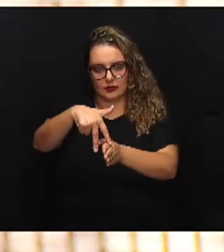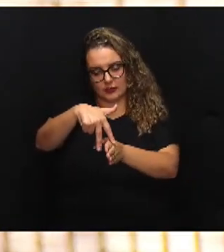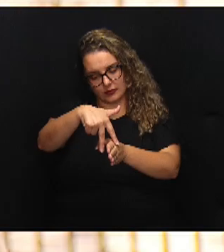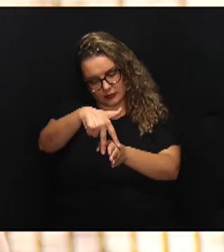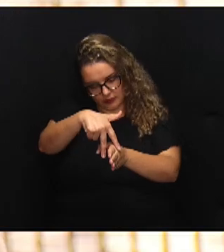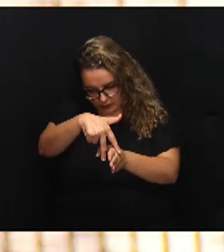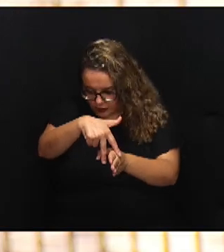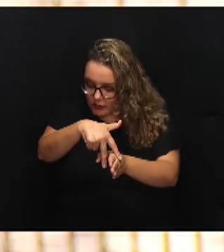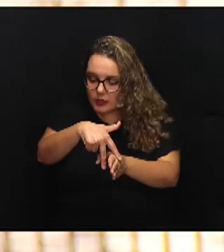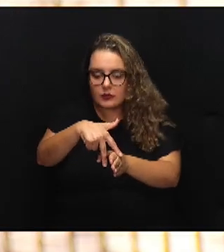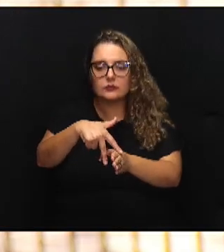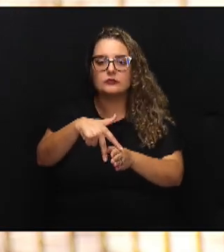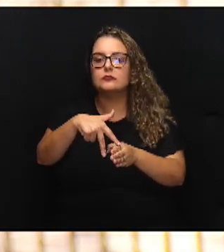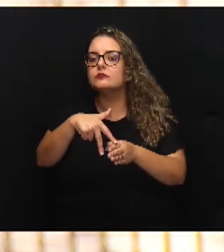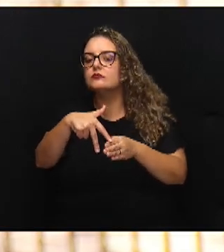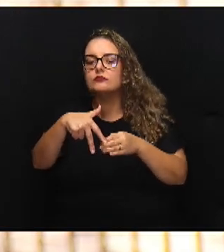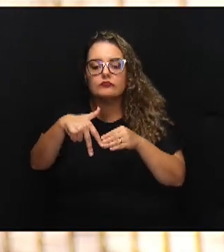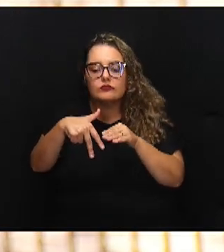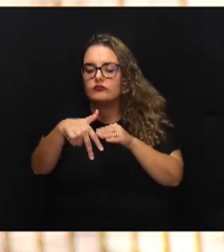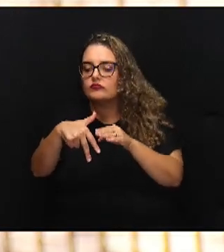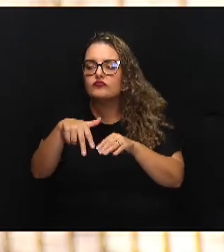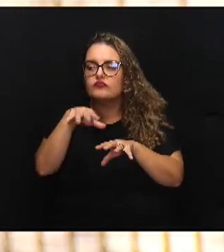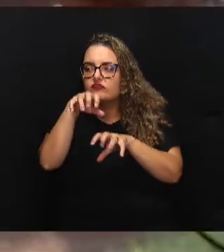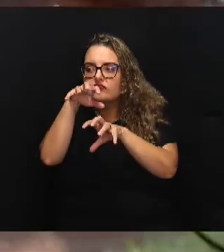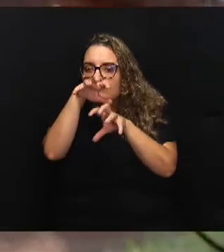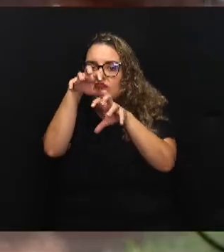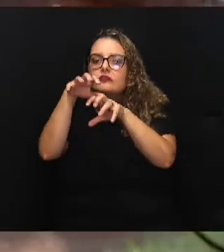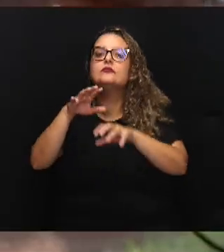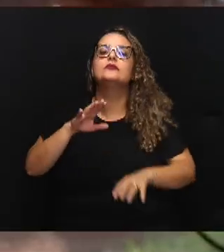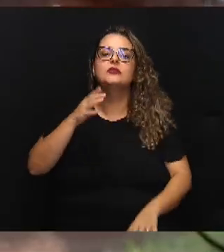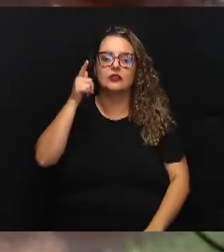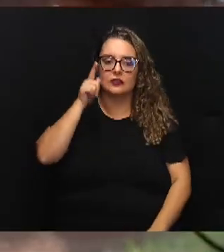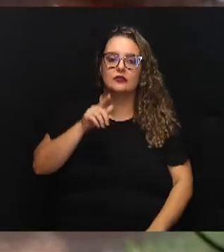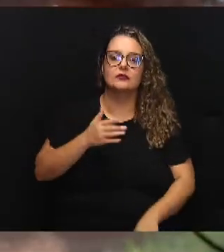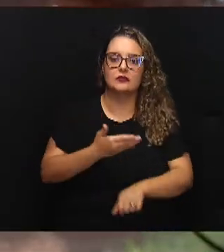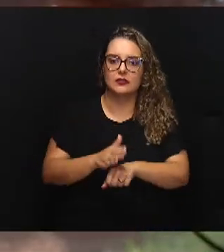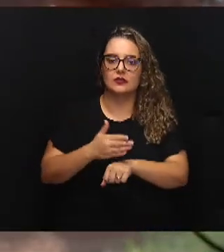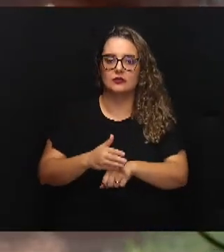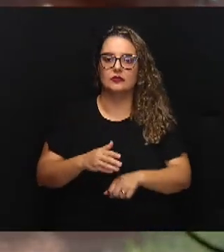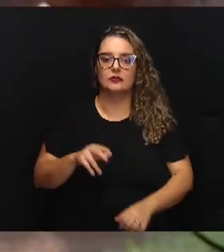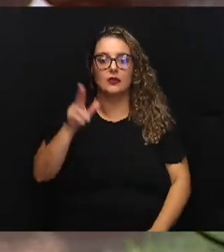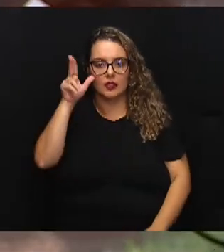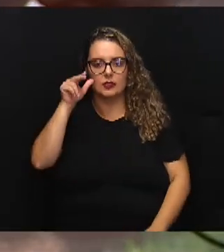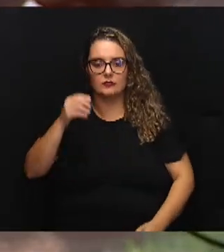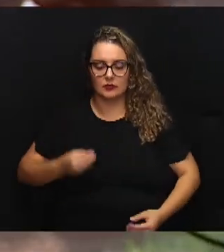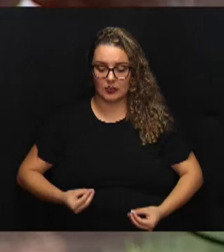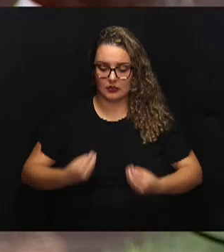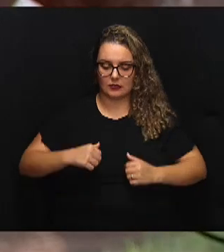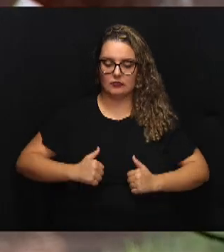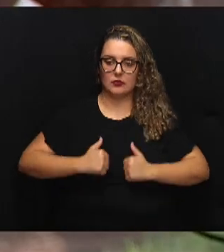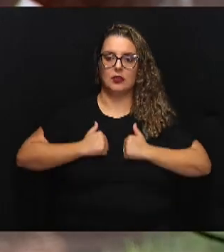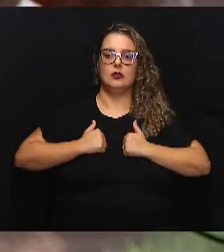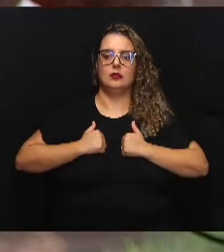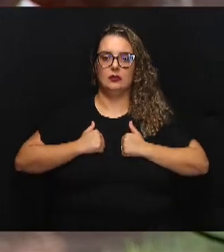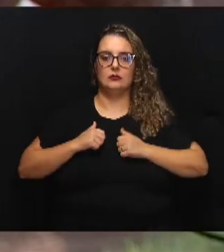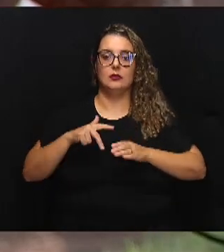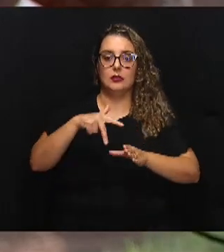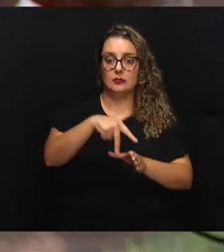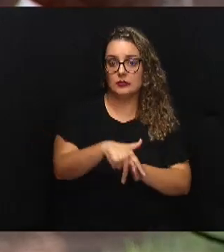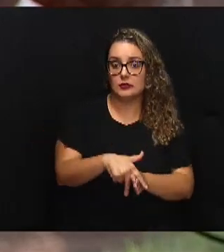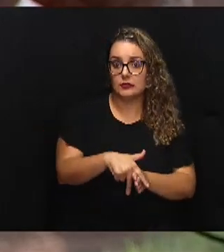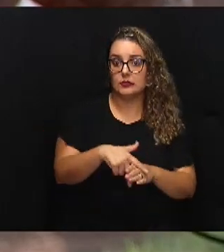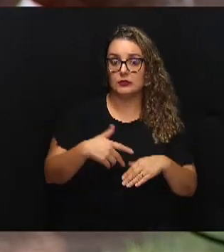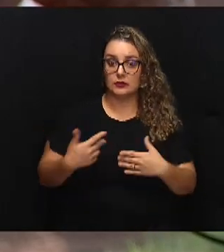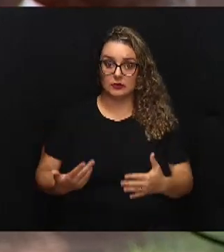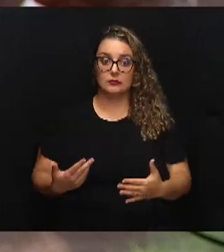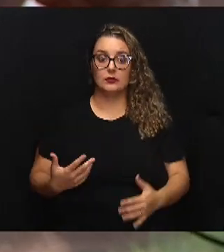para sentir o cheiro do praticante. Eles já conhecem os praticantes. O cavalo, ele gera, essa autoconfiança para a pessoa que está montada, Então,